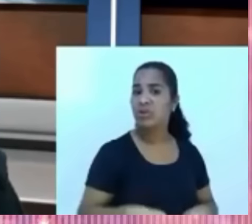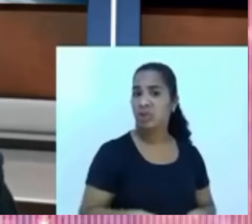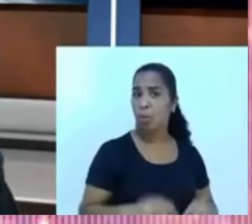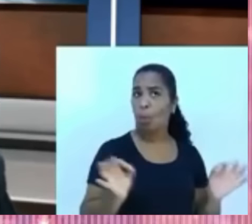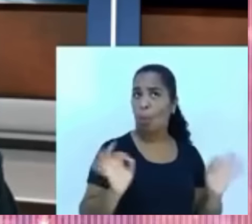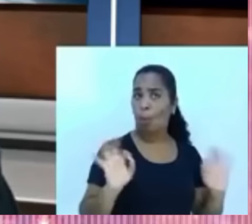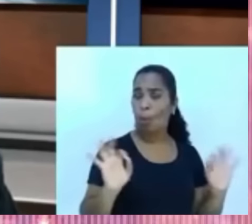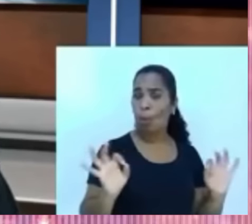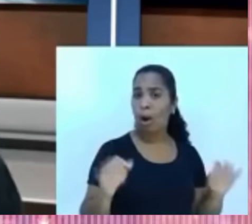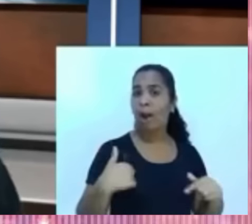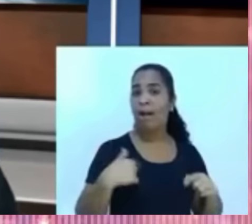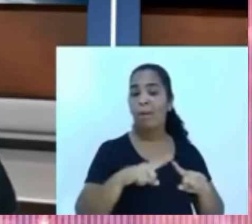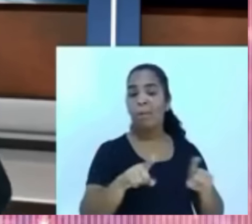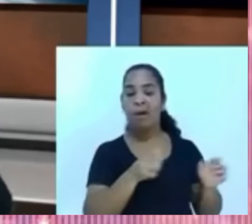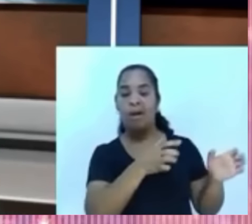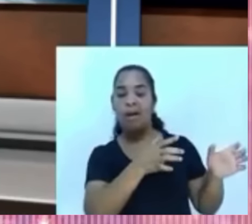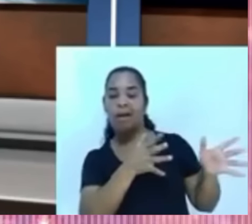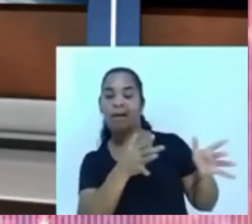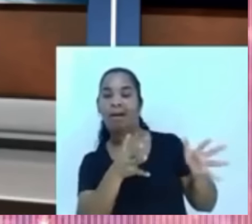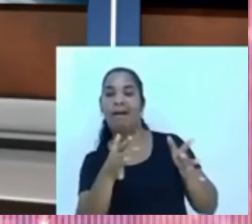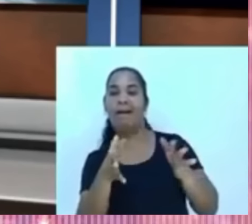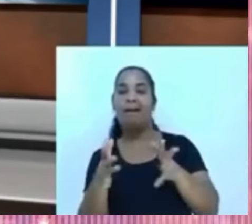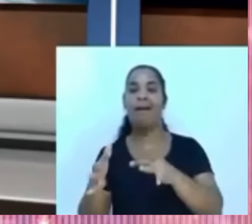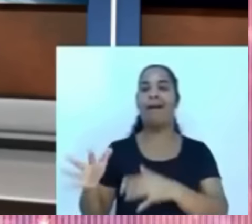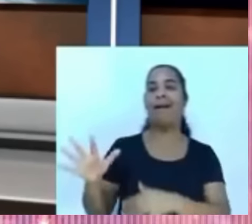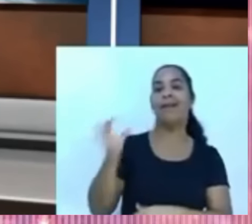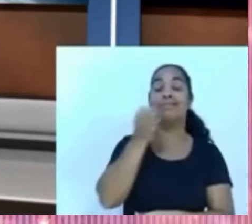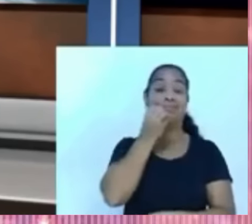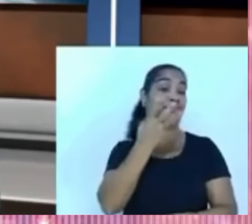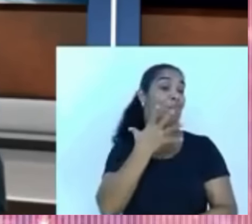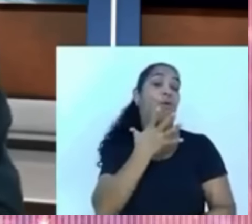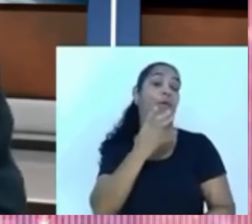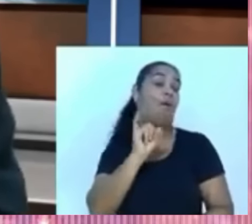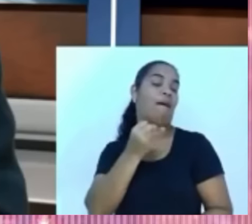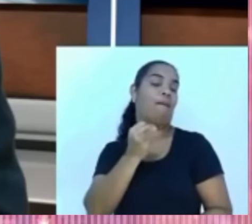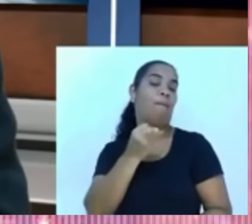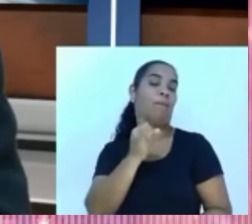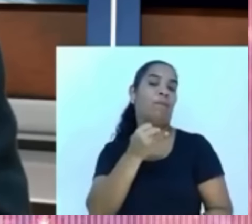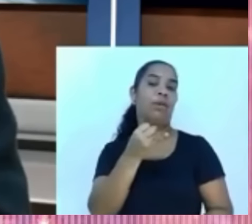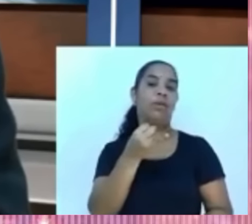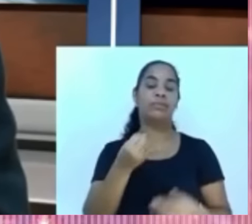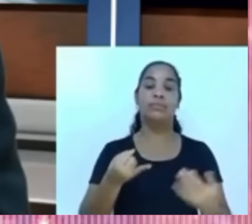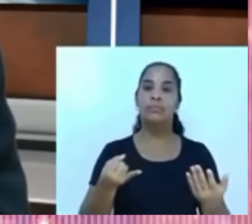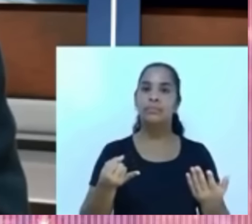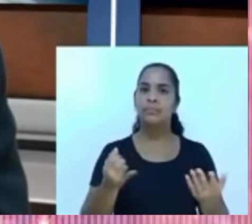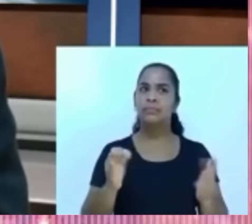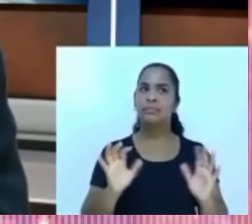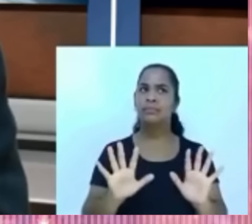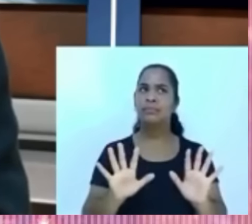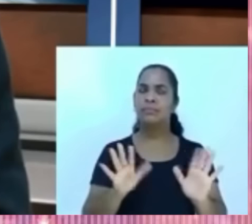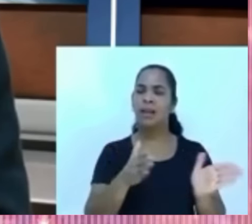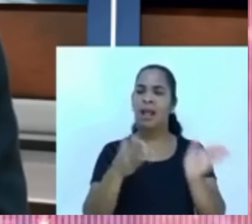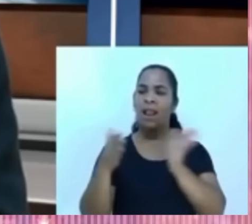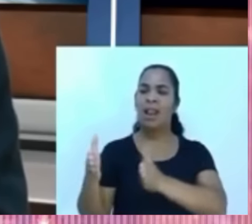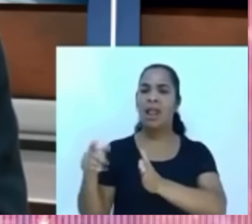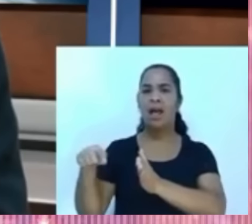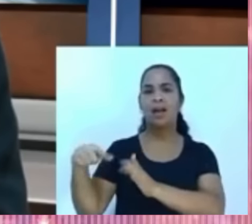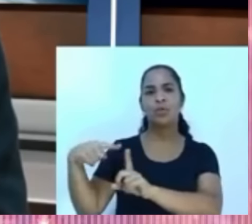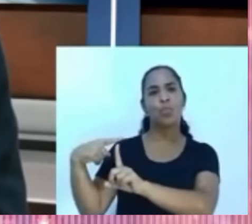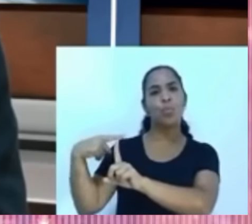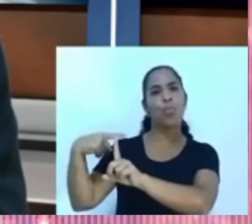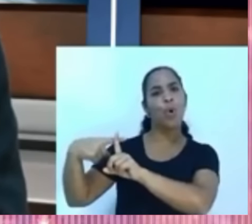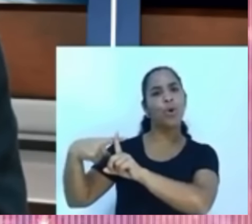bom durante o tempo que eu pensei que existia é que vale dizer o lado positivo na